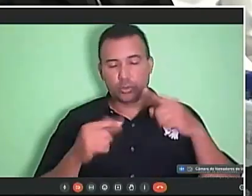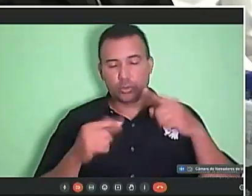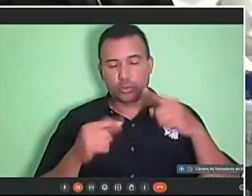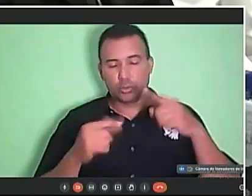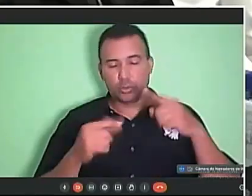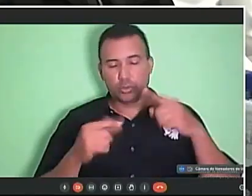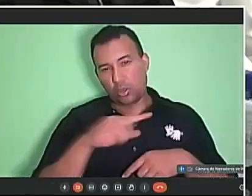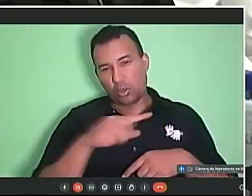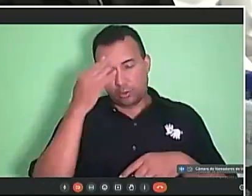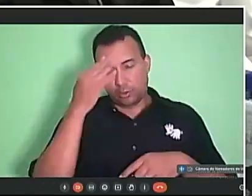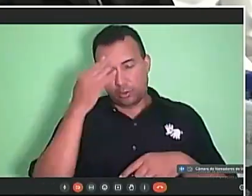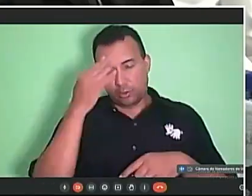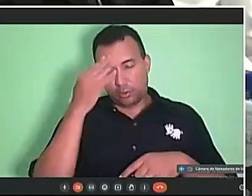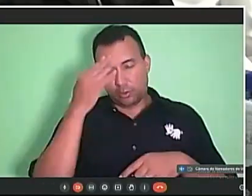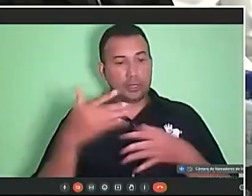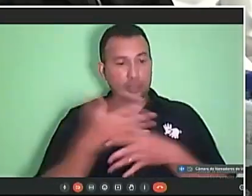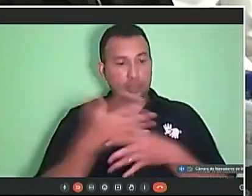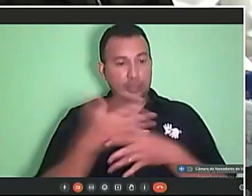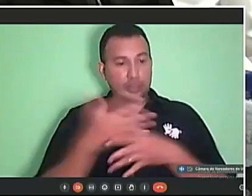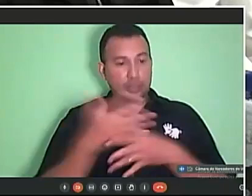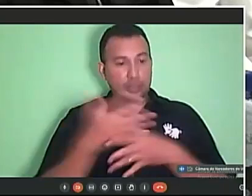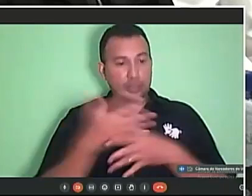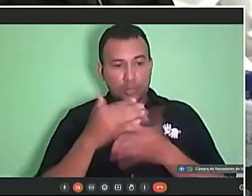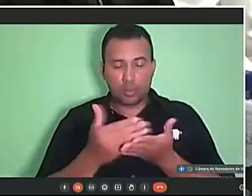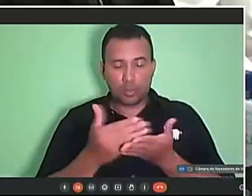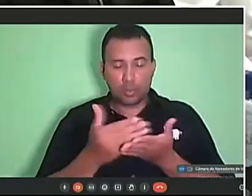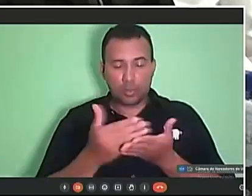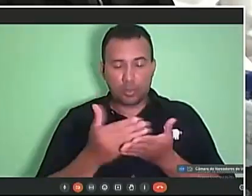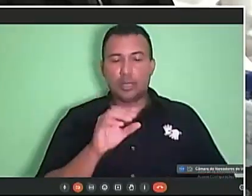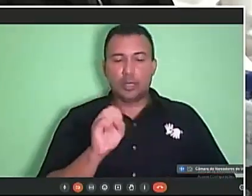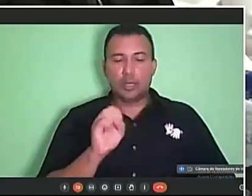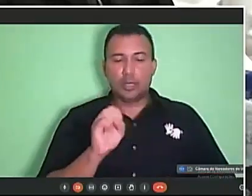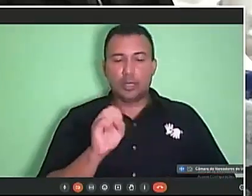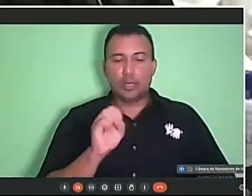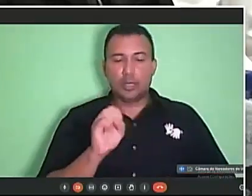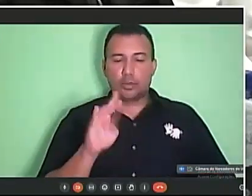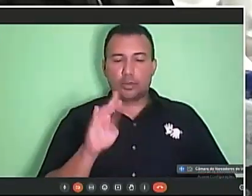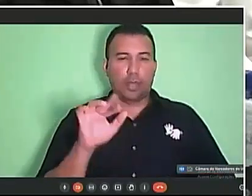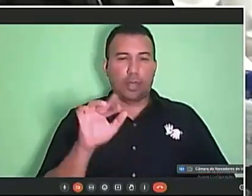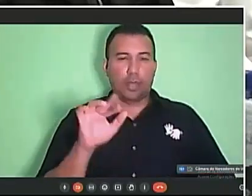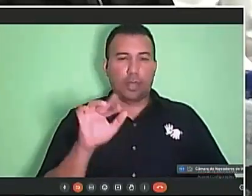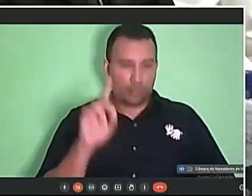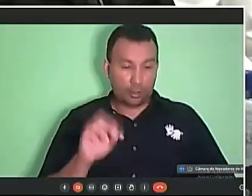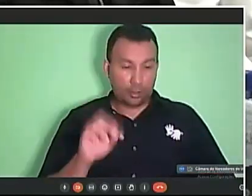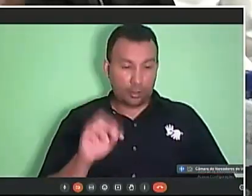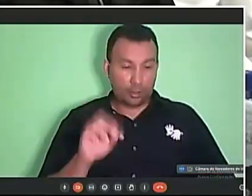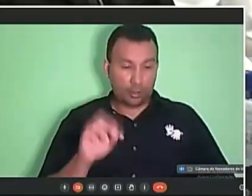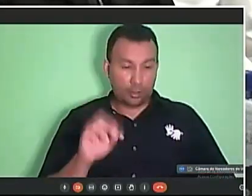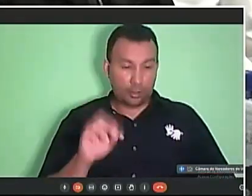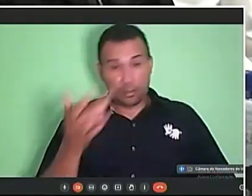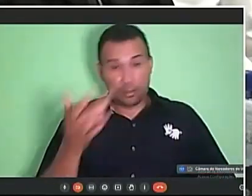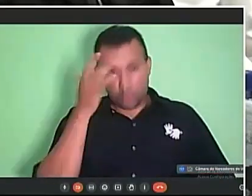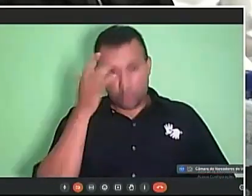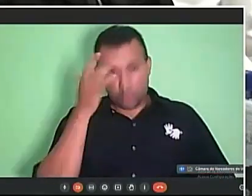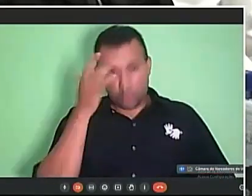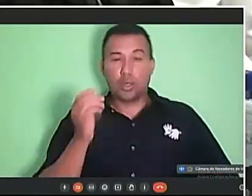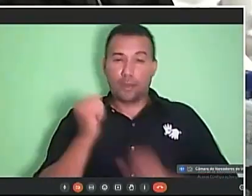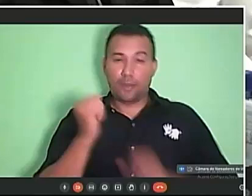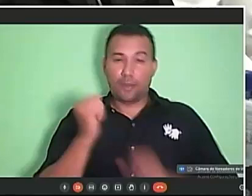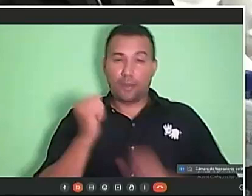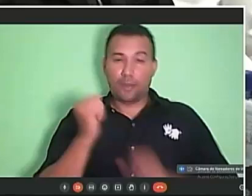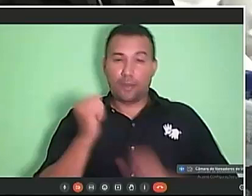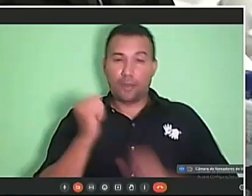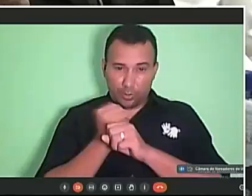cidade surgiu no bairro São Bernardo, no Ponte Nova e no Navegantes. Então essas pessoas estão lá há muito tempo e vão continuar lá. Então